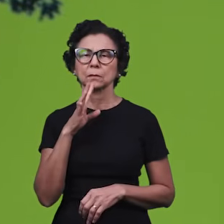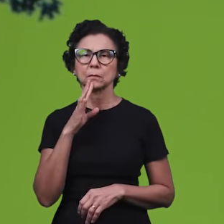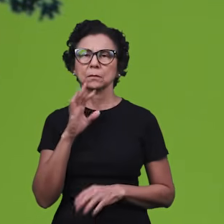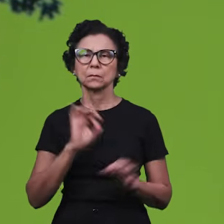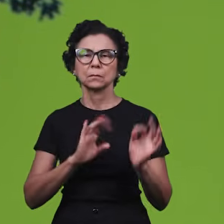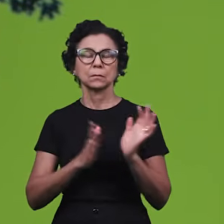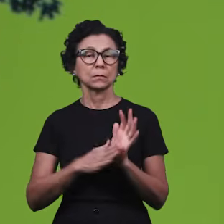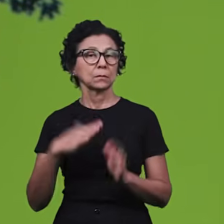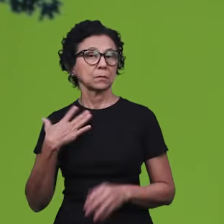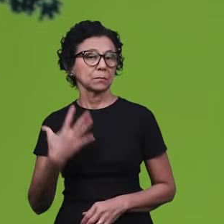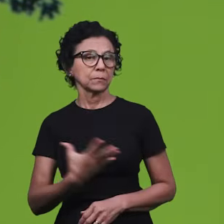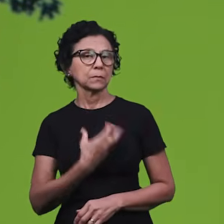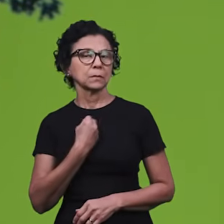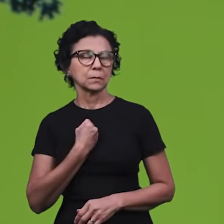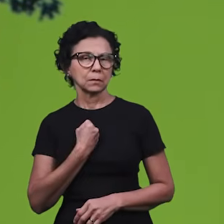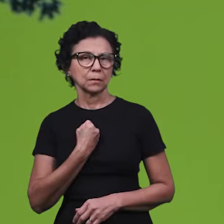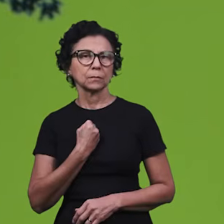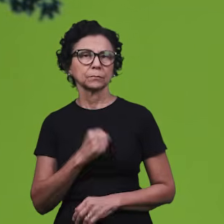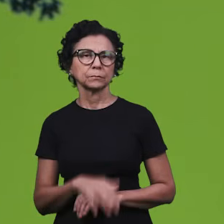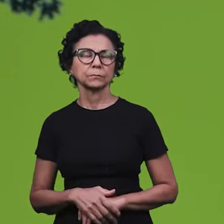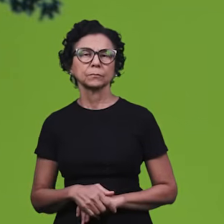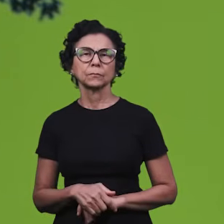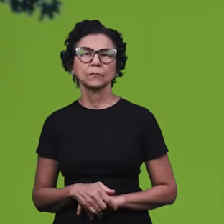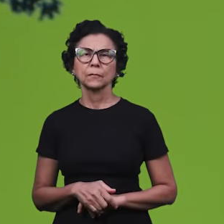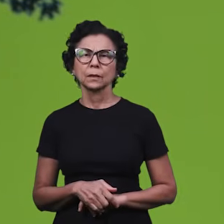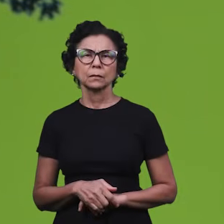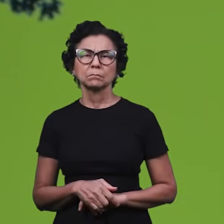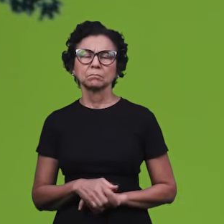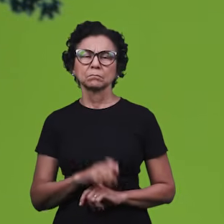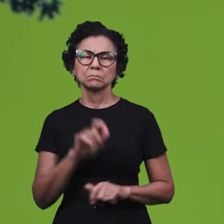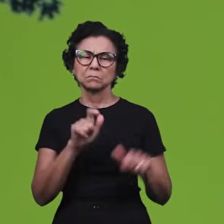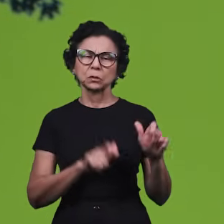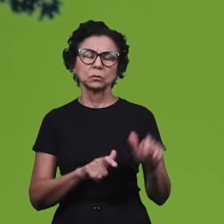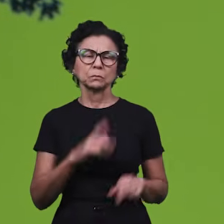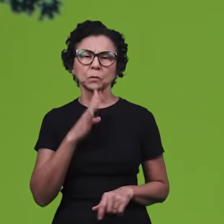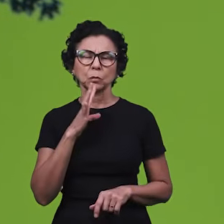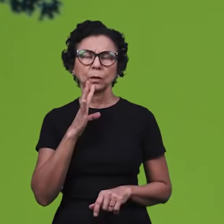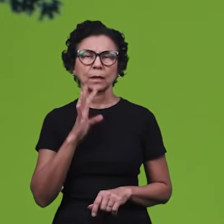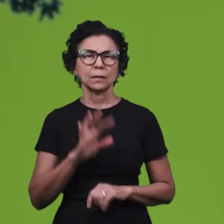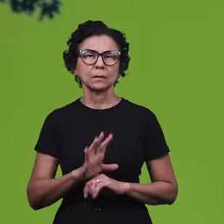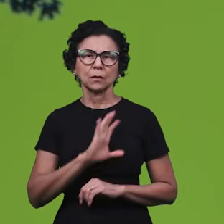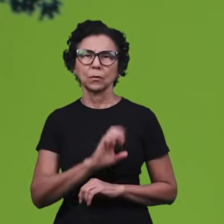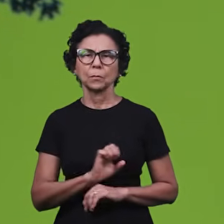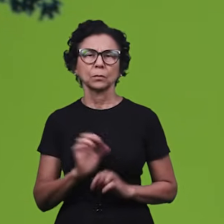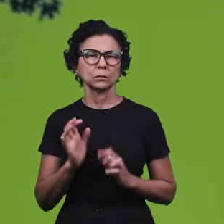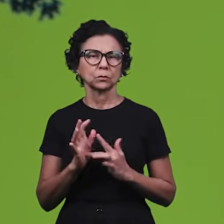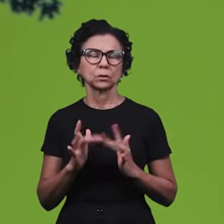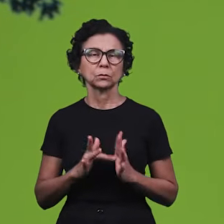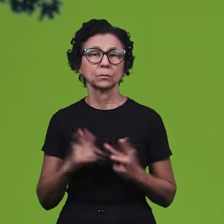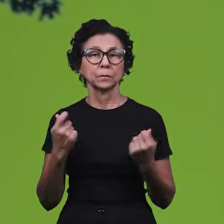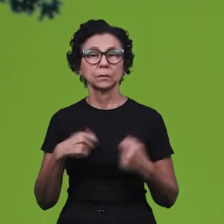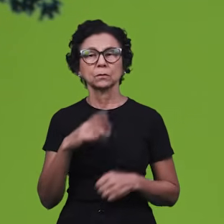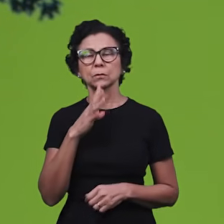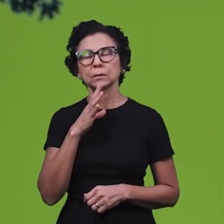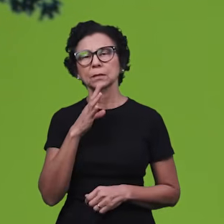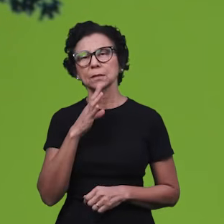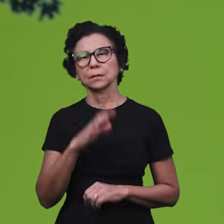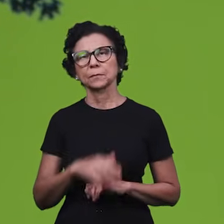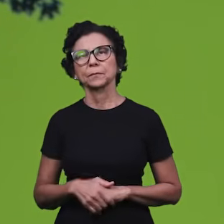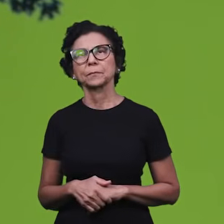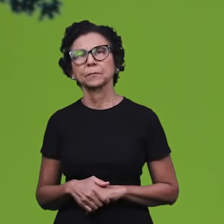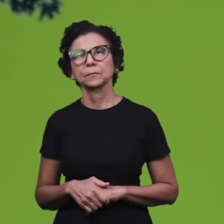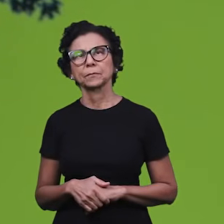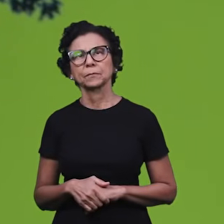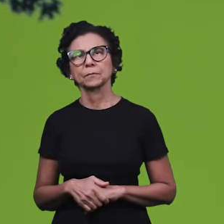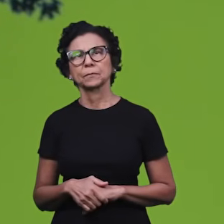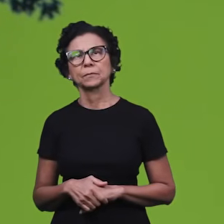de diferentes idades, as gerações que ainda não ouviram falar do amor de Jesus e ainda precisam alcançar essa bênção de salvação,